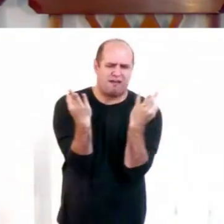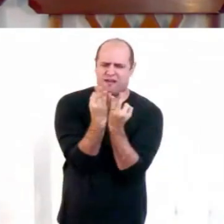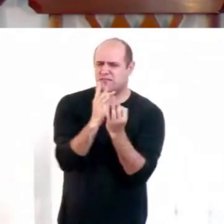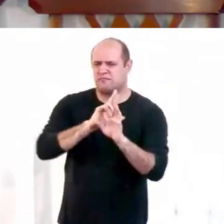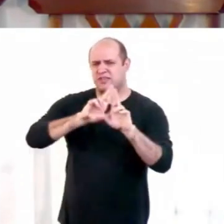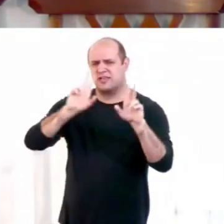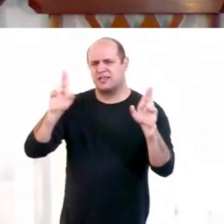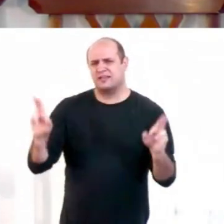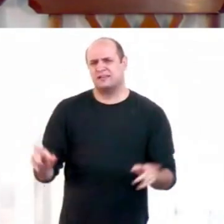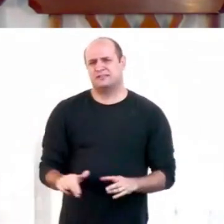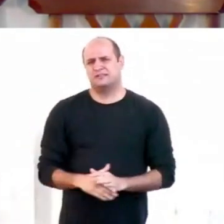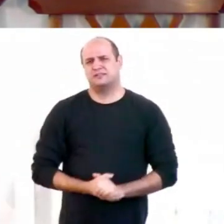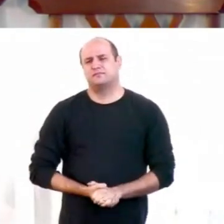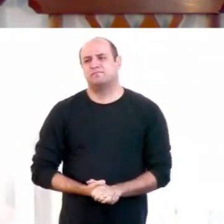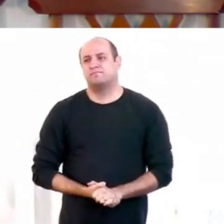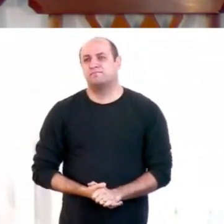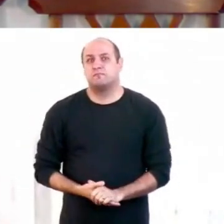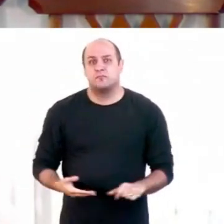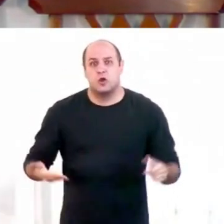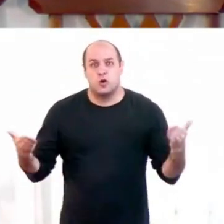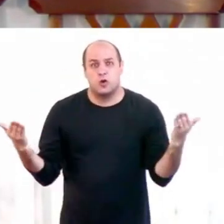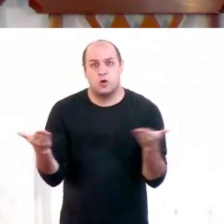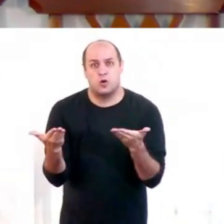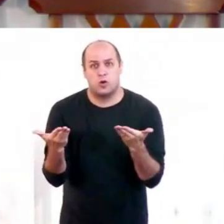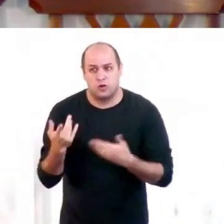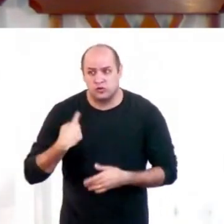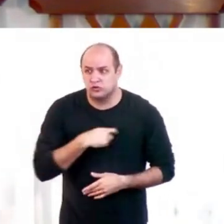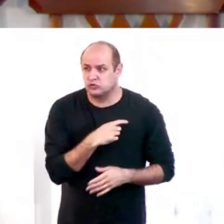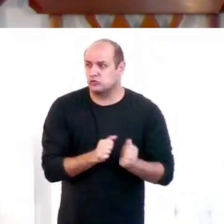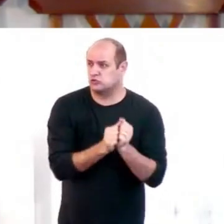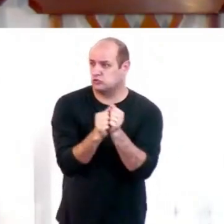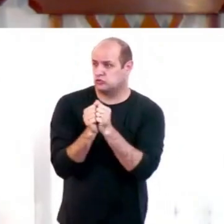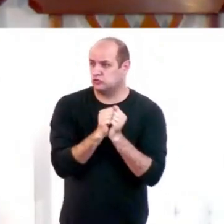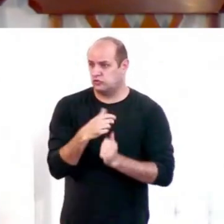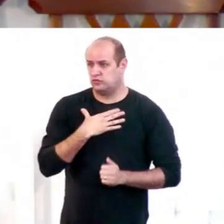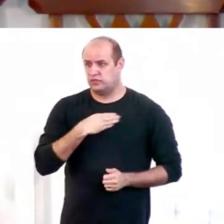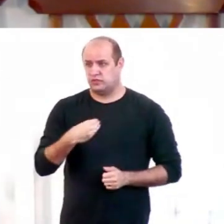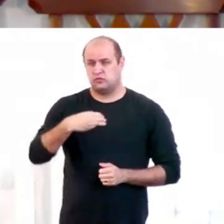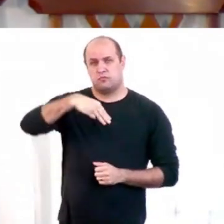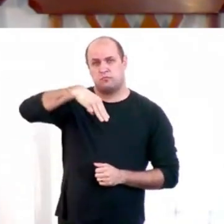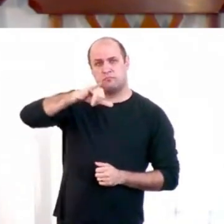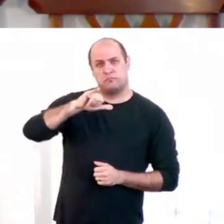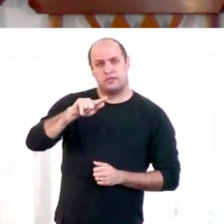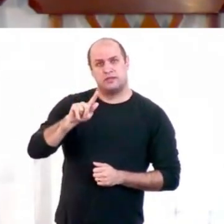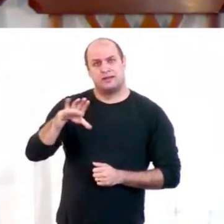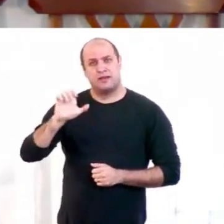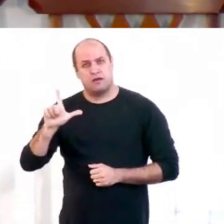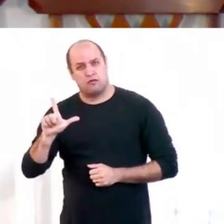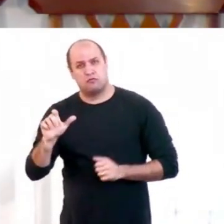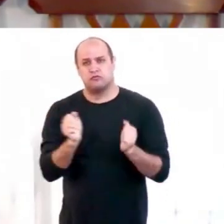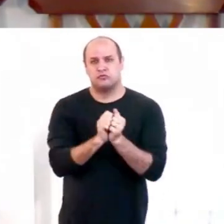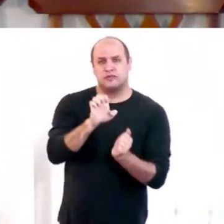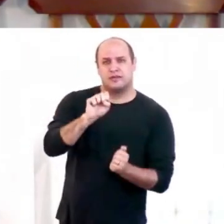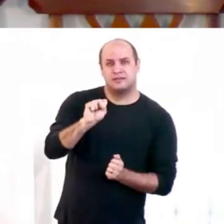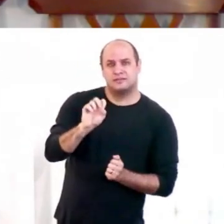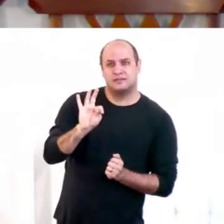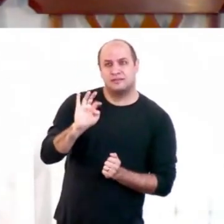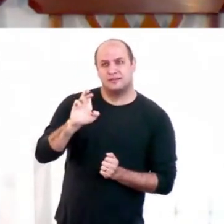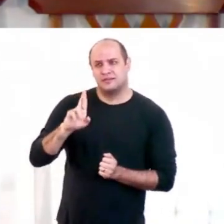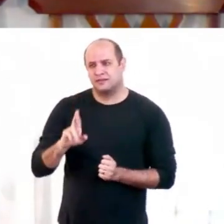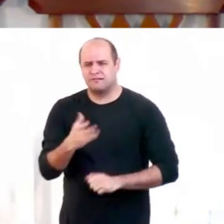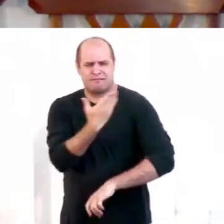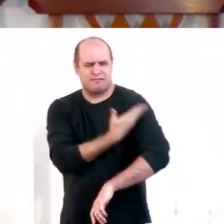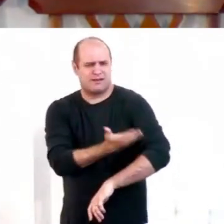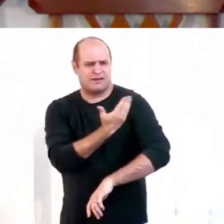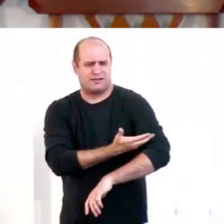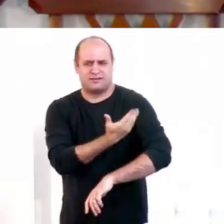nossa. Hoje estamos aqui com nossos filhos, Miguel e Esther. A gente ensaiou muito,